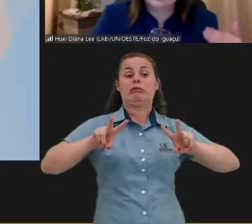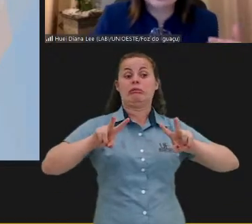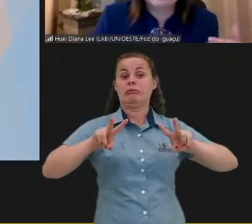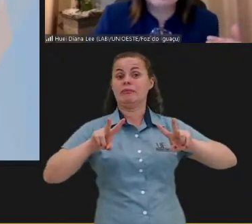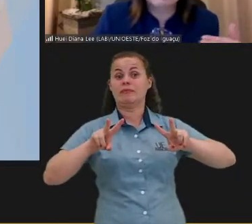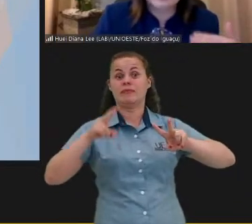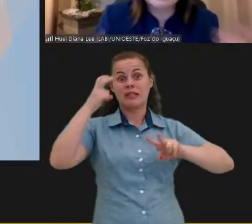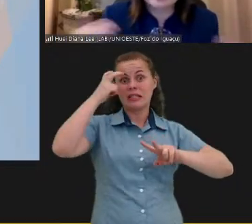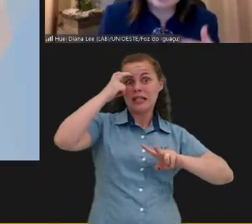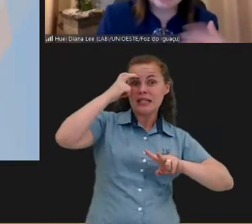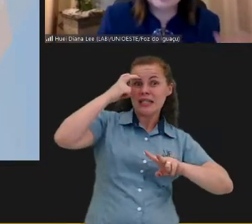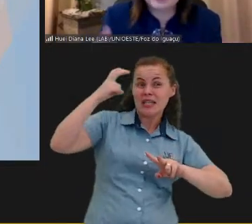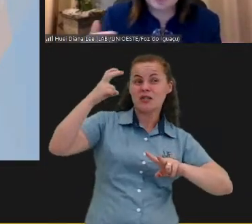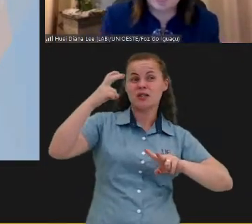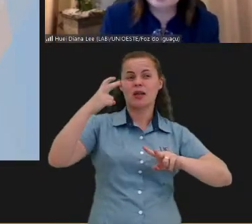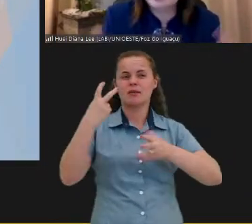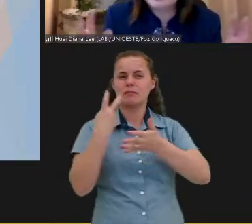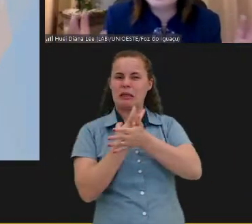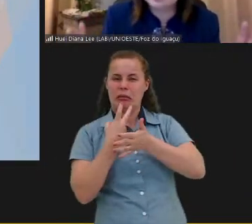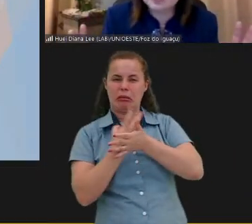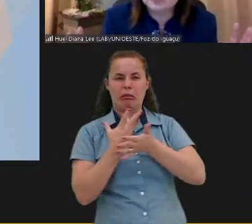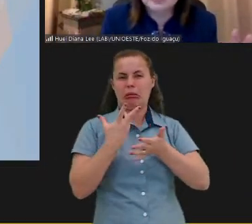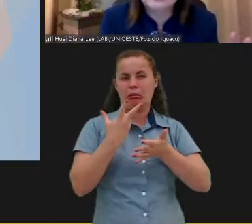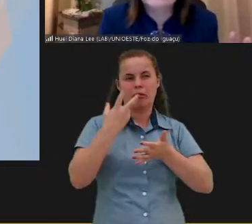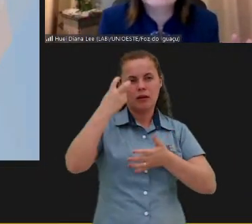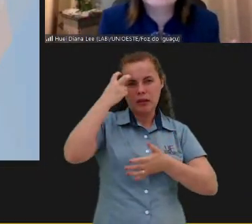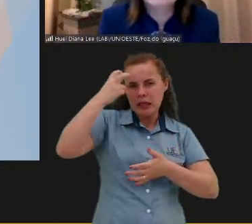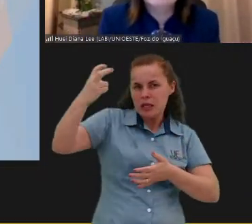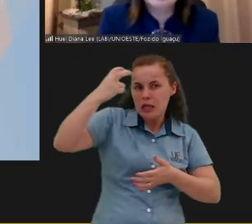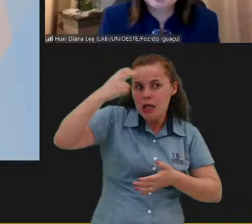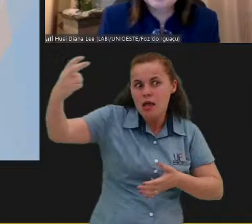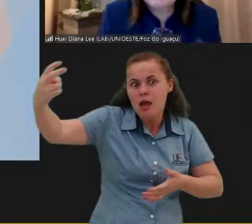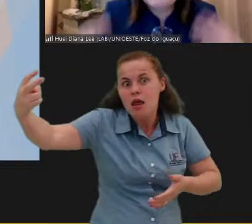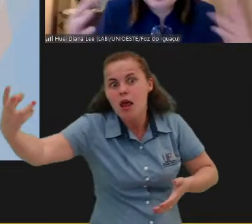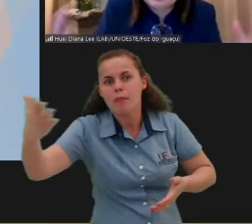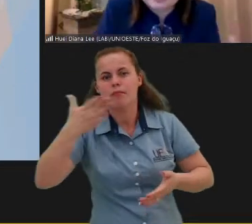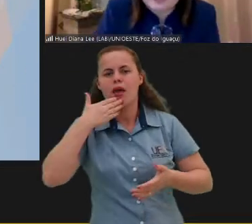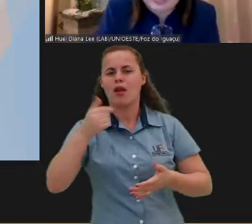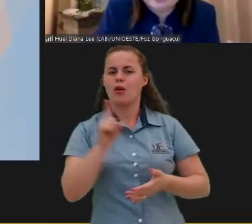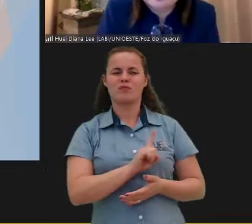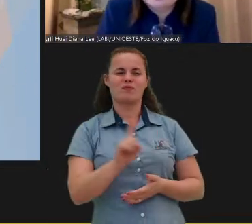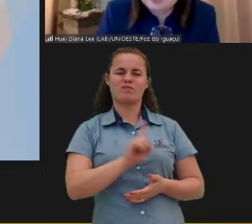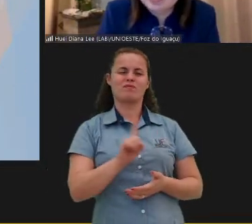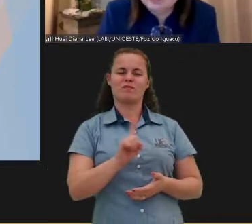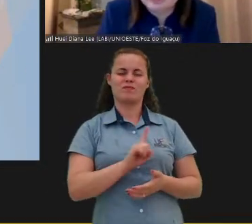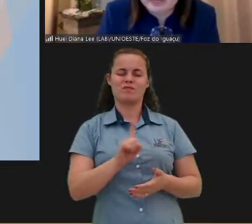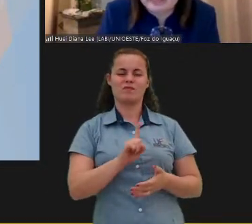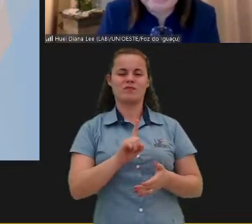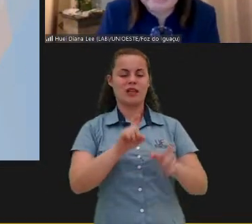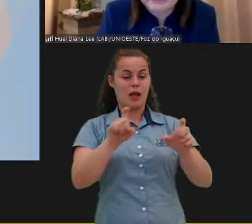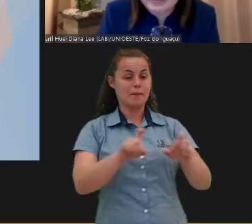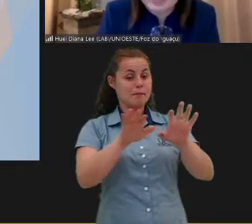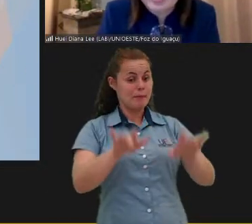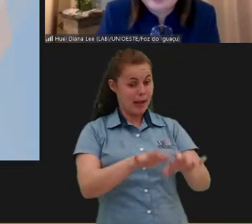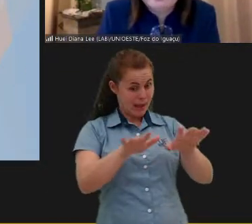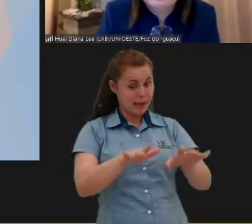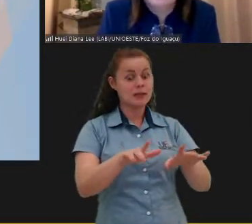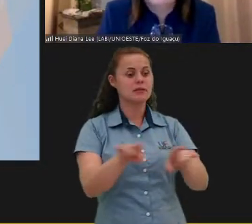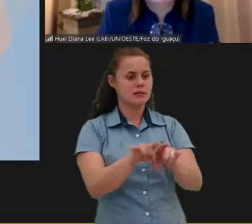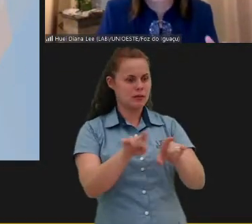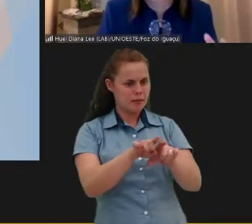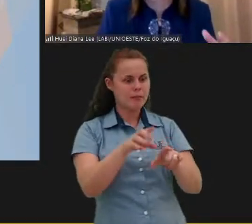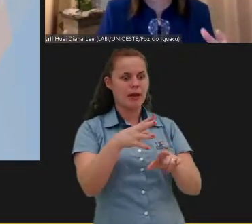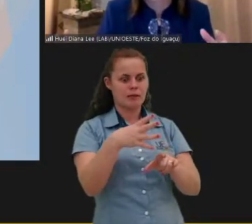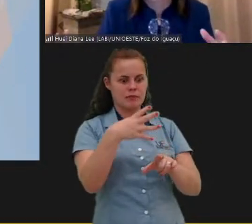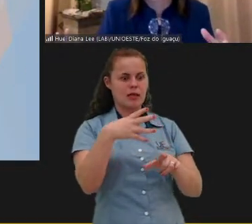inteligência, quanto mais inteligente, melhor, não é bem isso, né? E a gente imprimiu nas máquinas isso também.